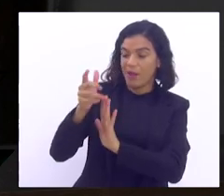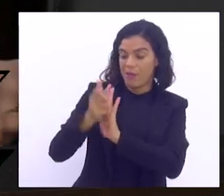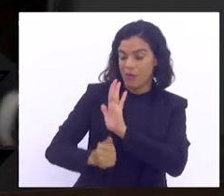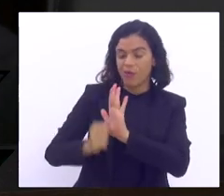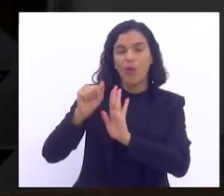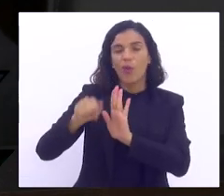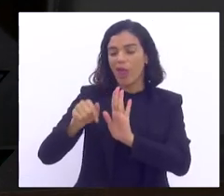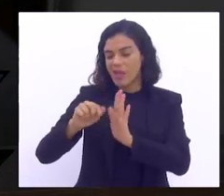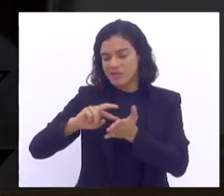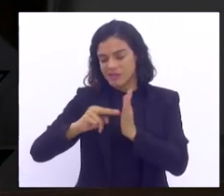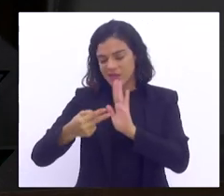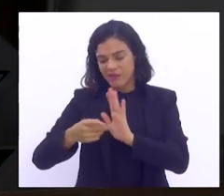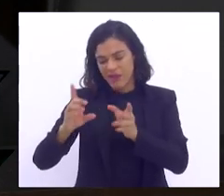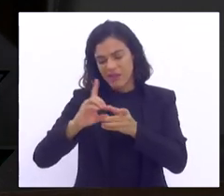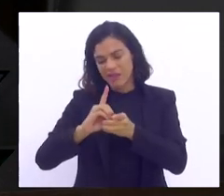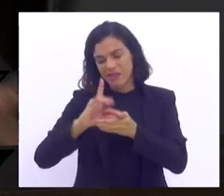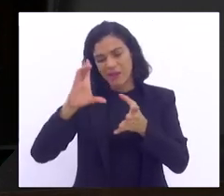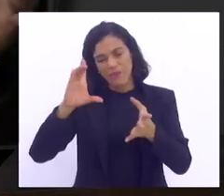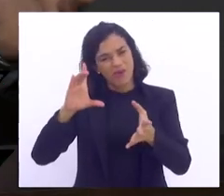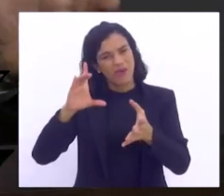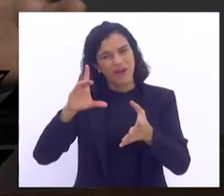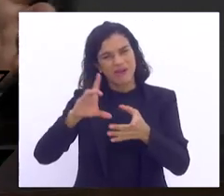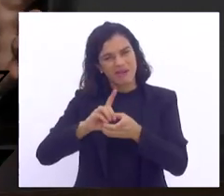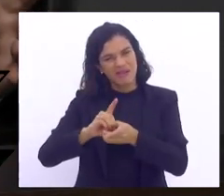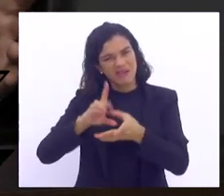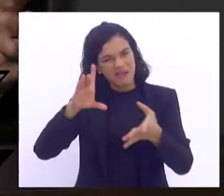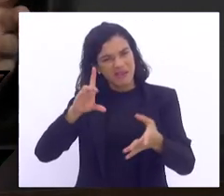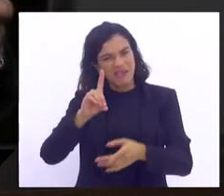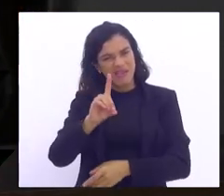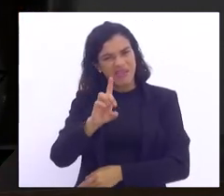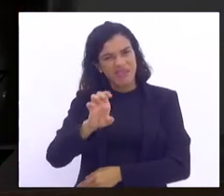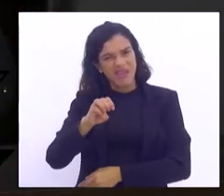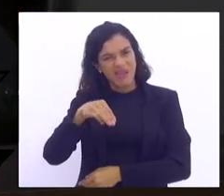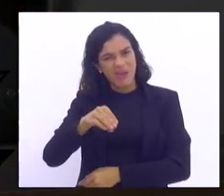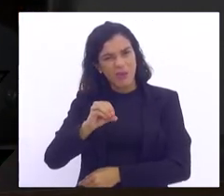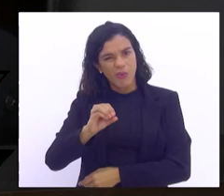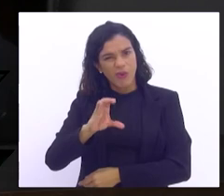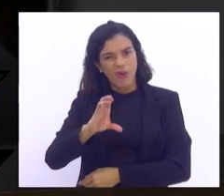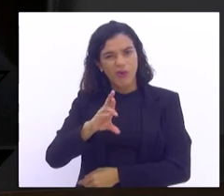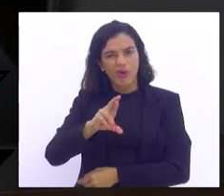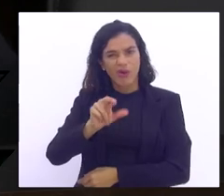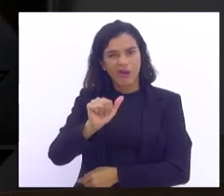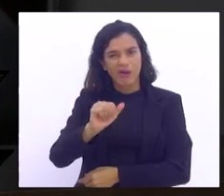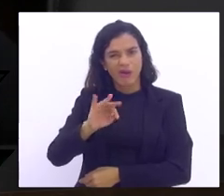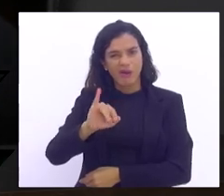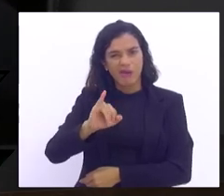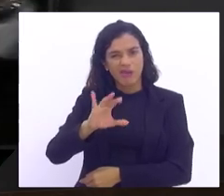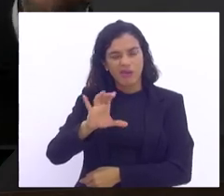ato democrático. É a democracia, na sua maior forma ou melhor